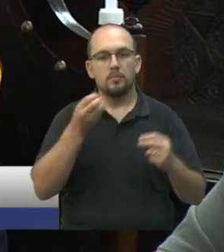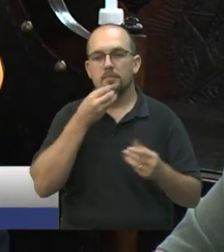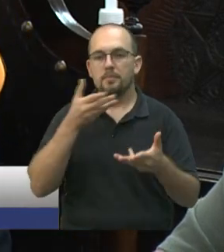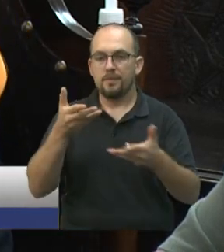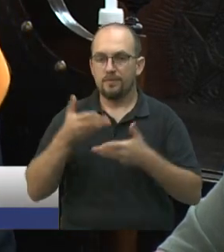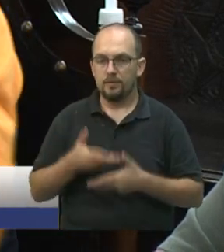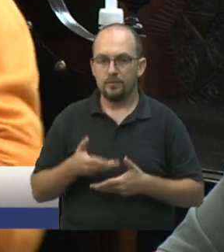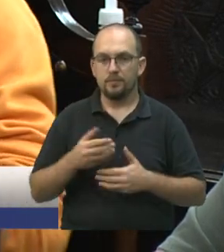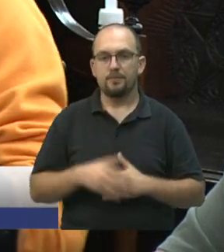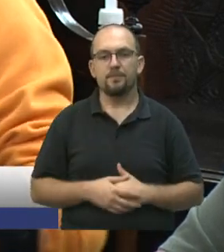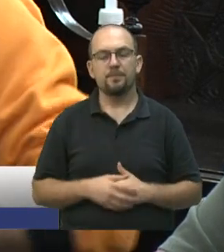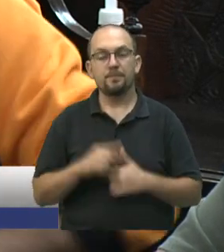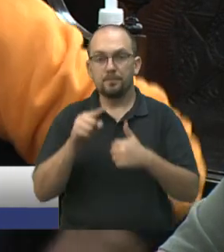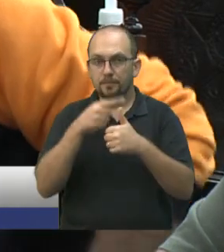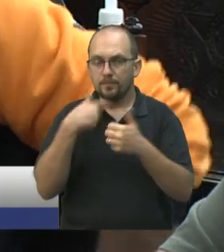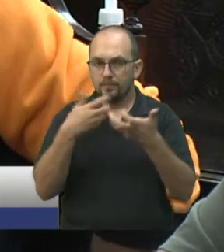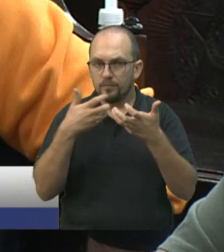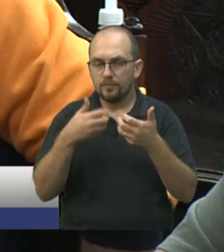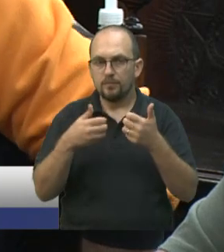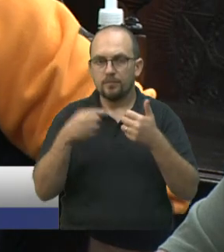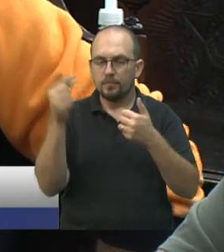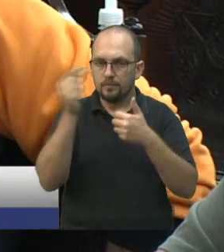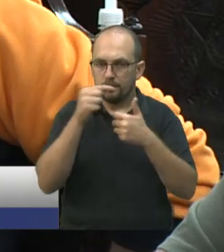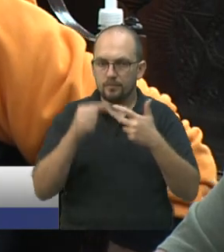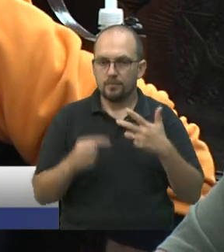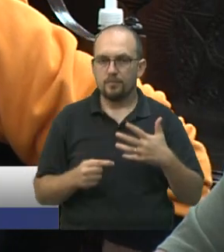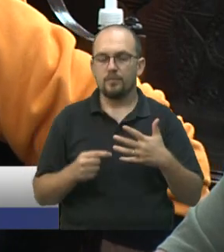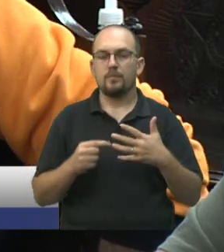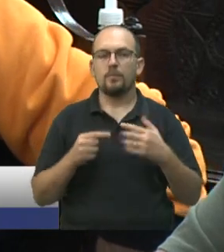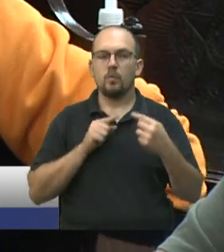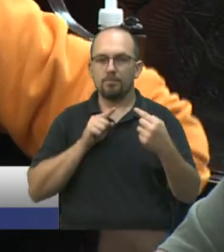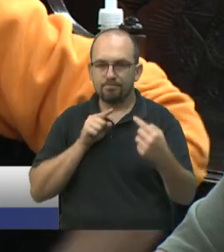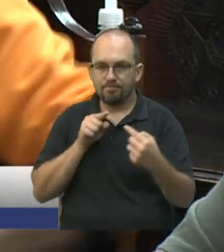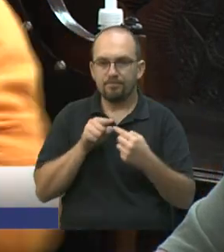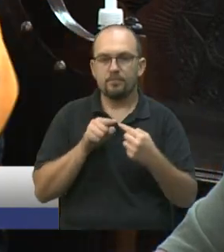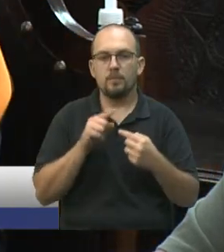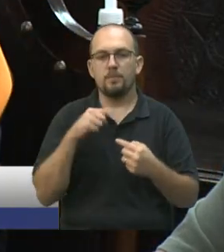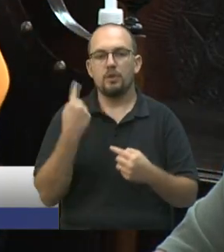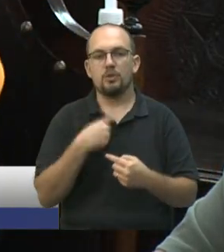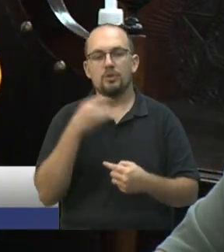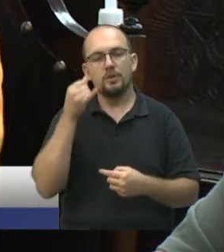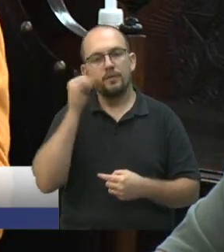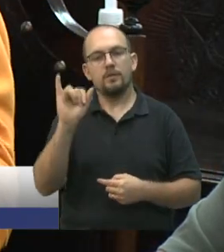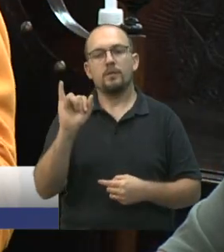algumas premissas para que a gente não possa cometer alguns equívocos